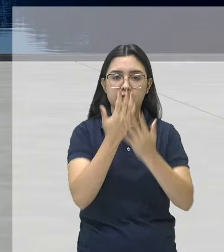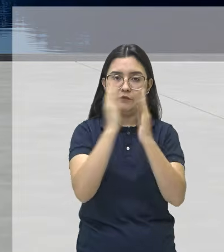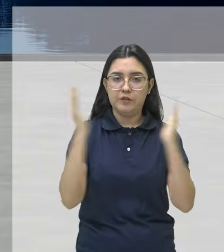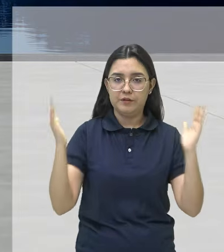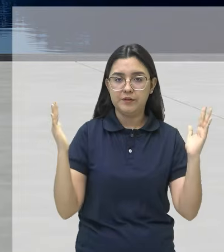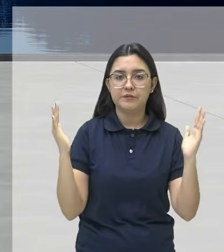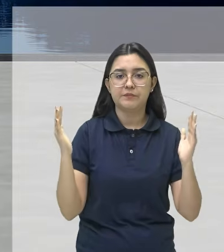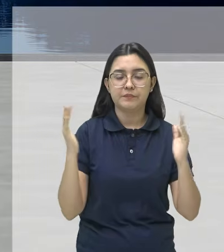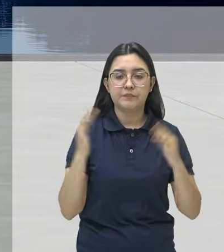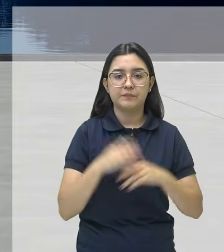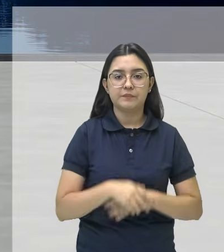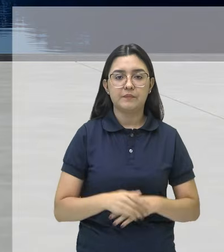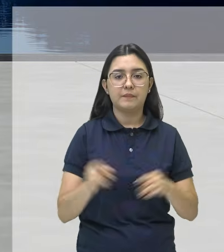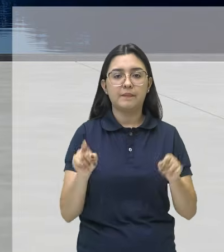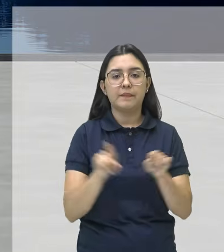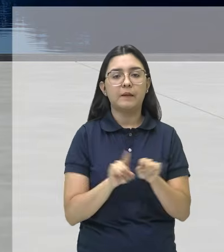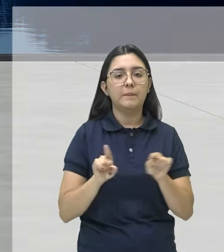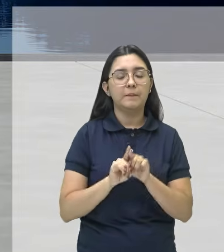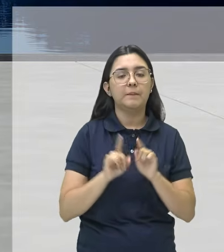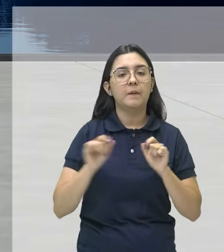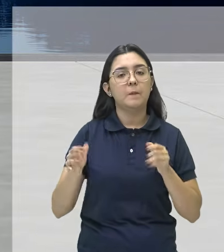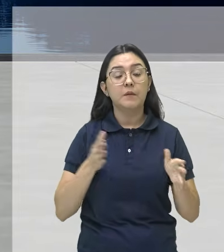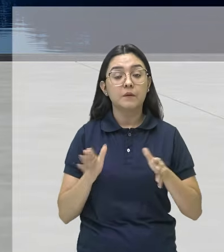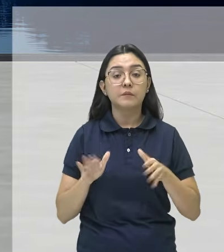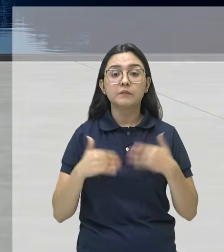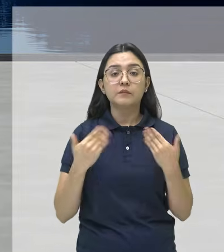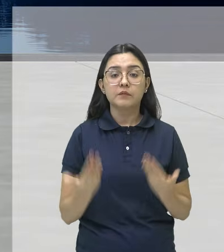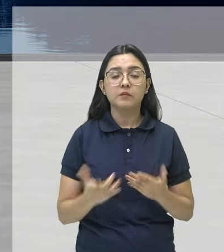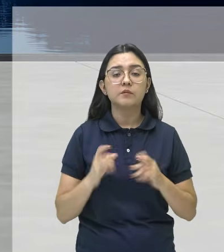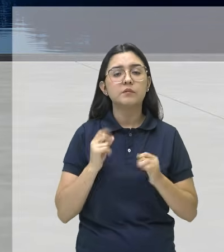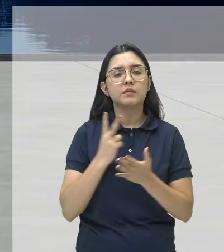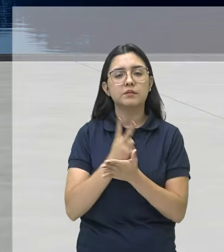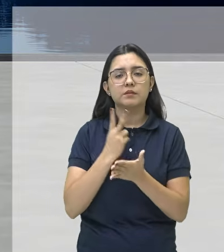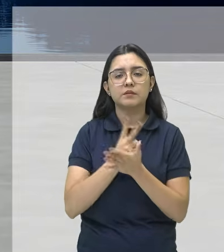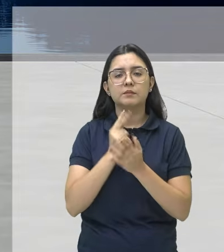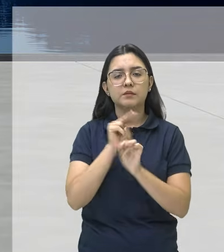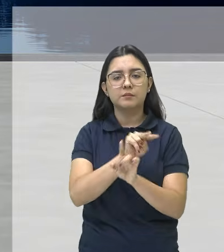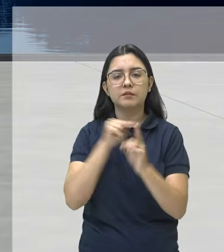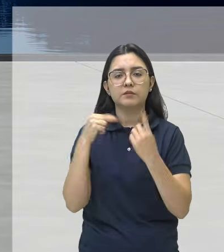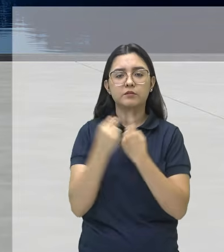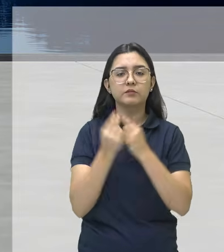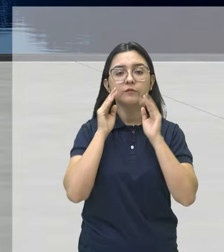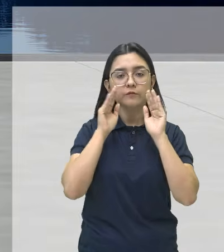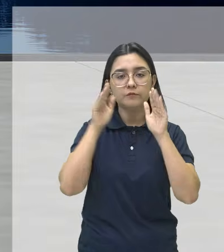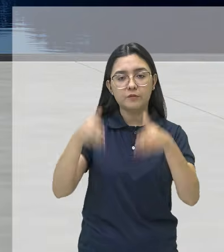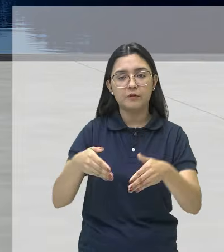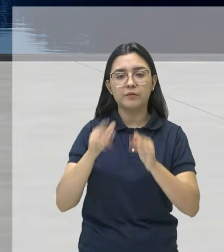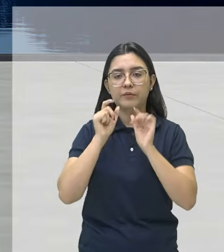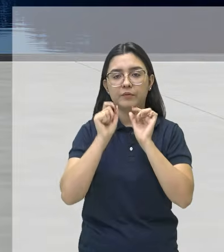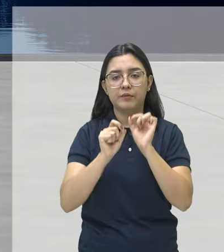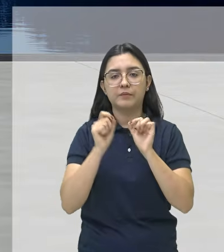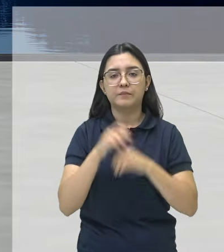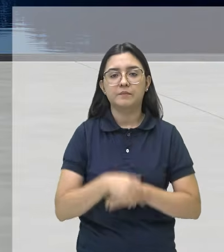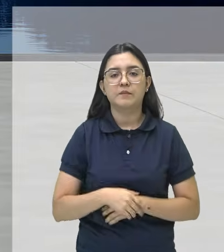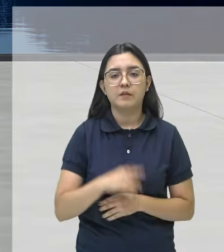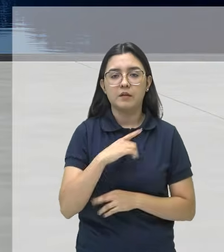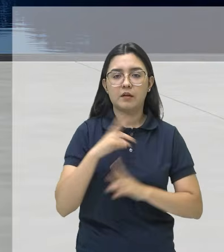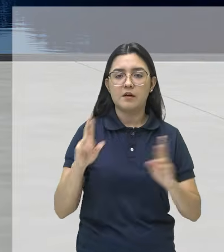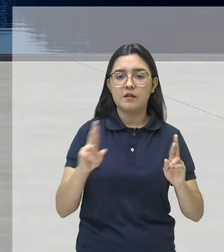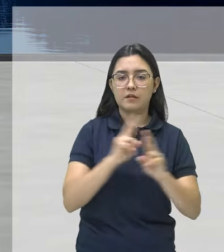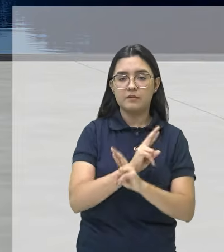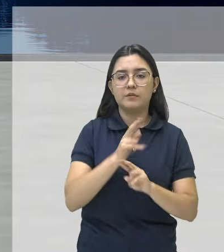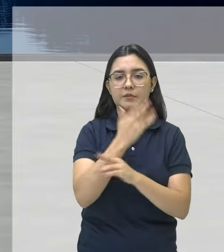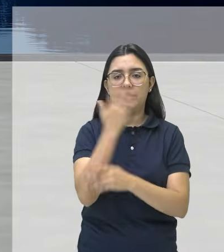florestas, para o tempo. Então, sempre esse olhar era voltado, na relação com a